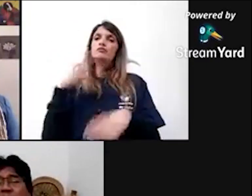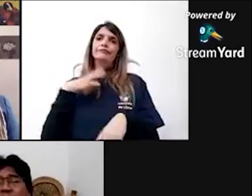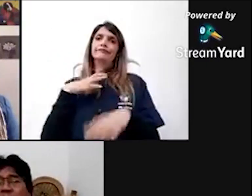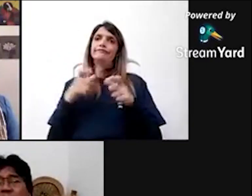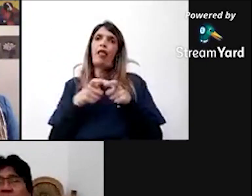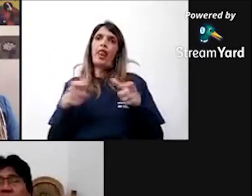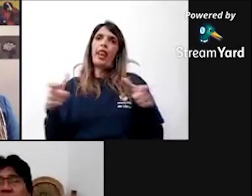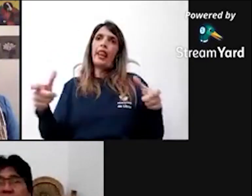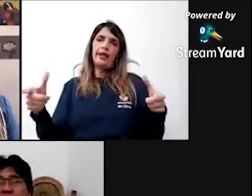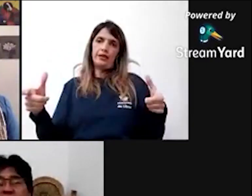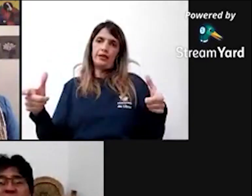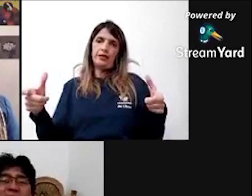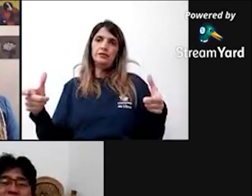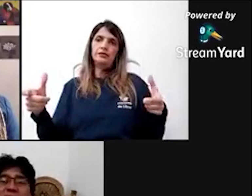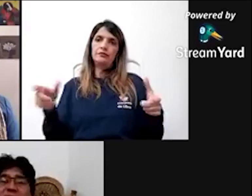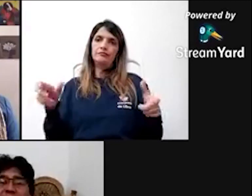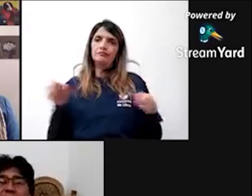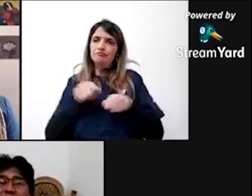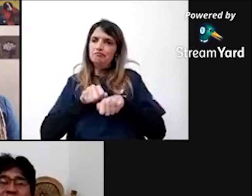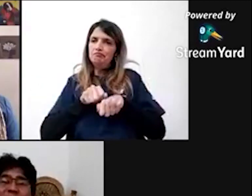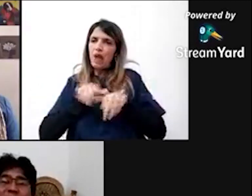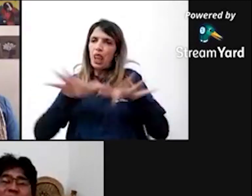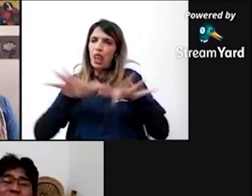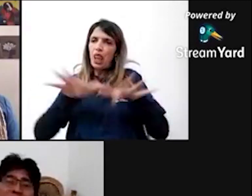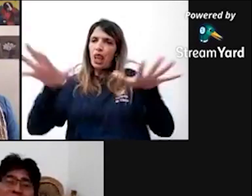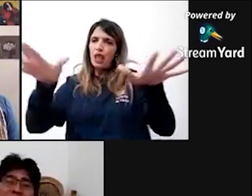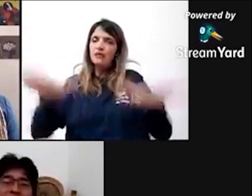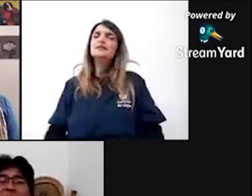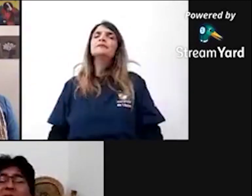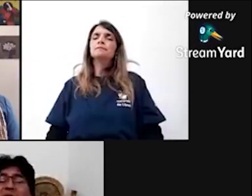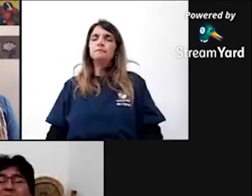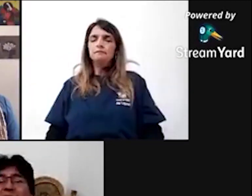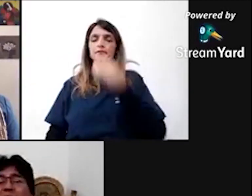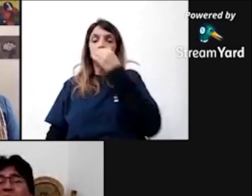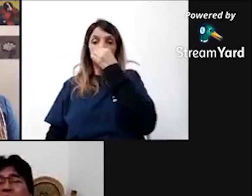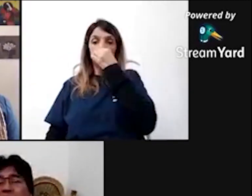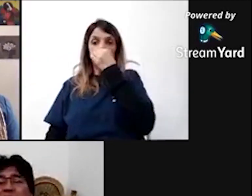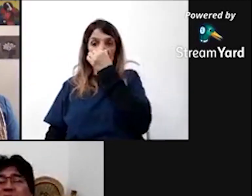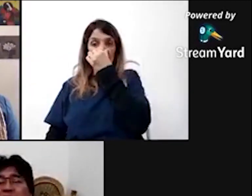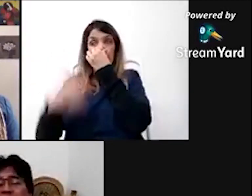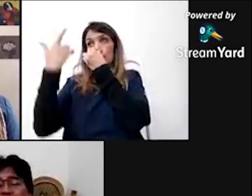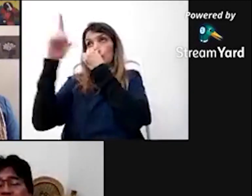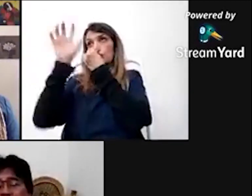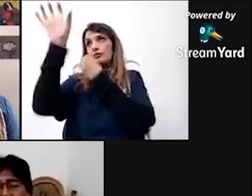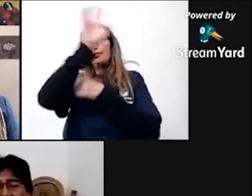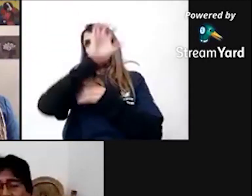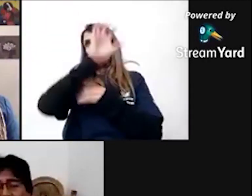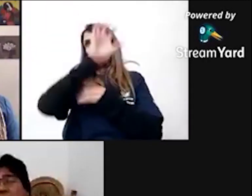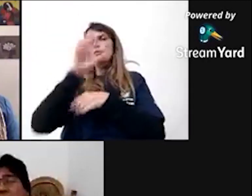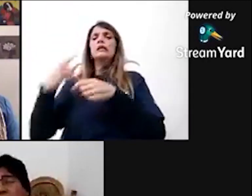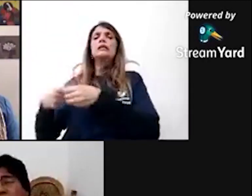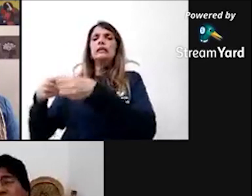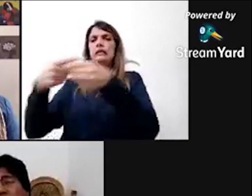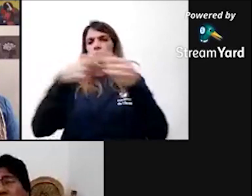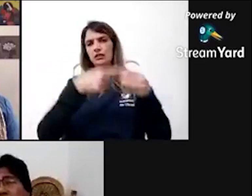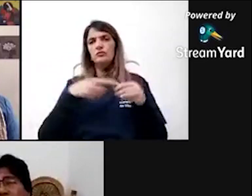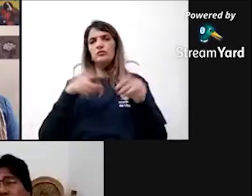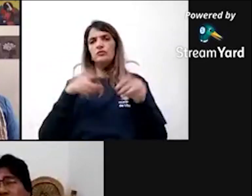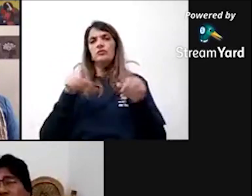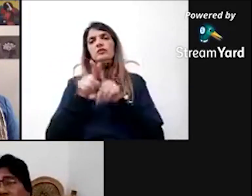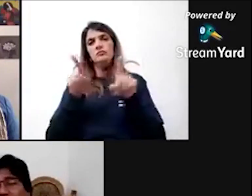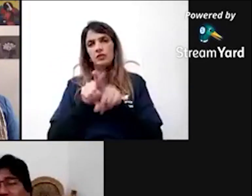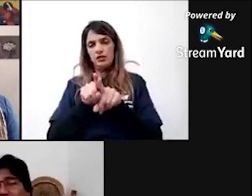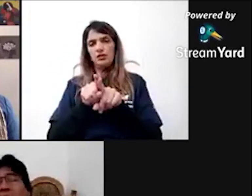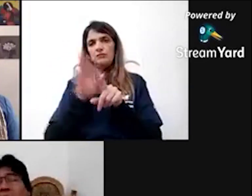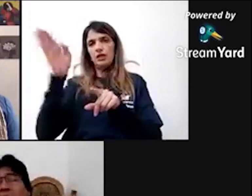megalópole, né? E muita coisa sai das grandes megalópoles e vai para o interior, para outros estados.